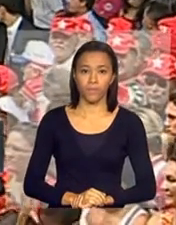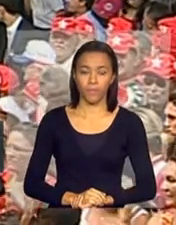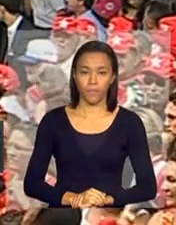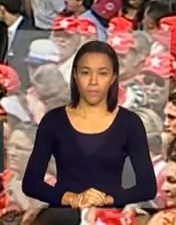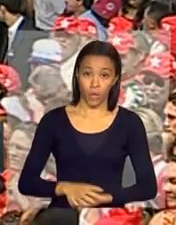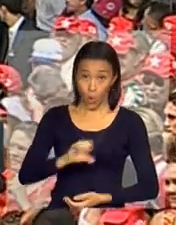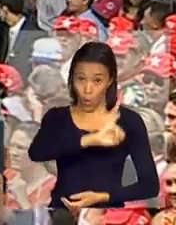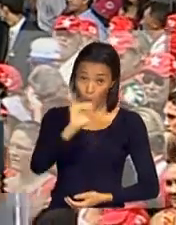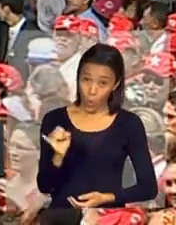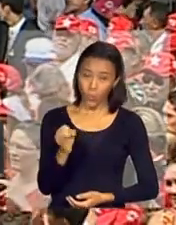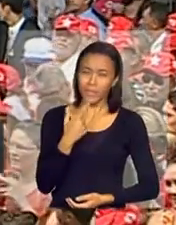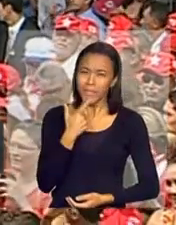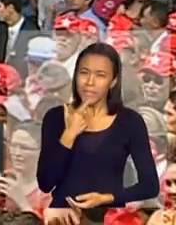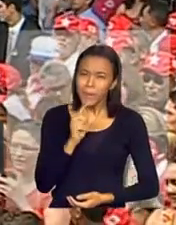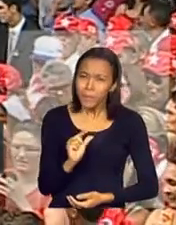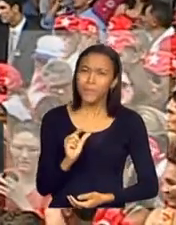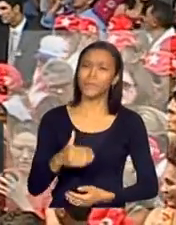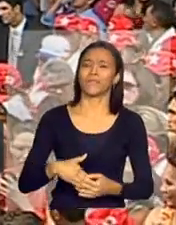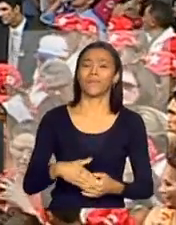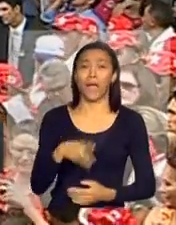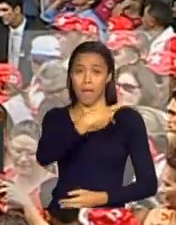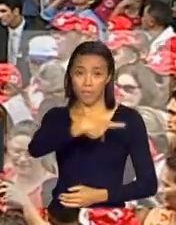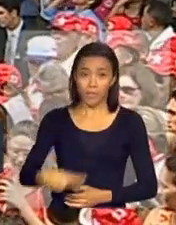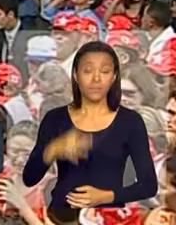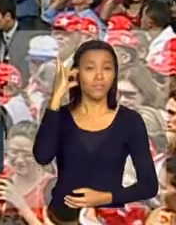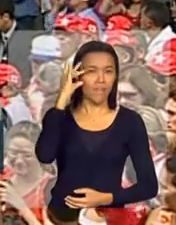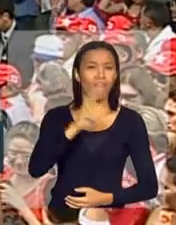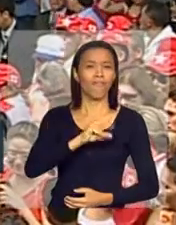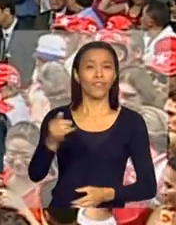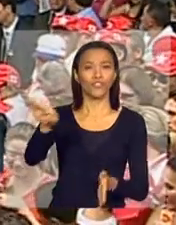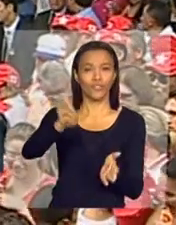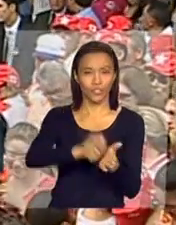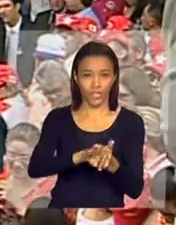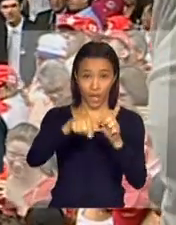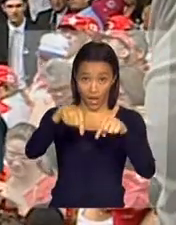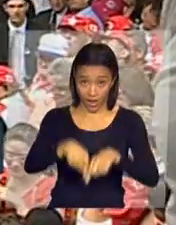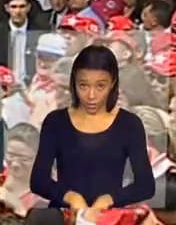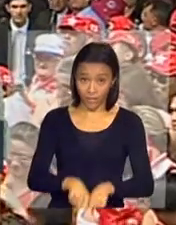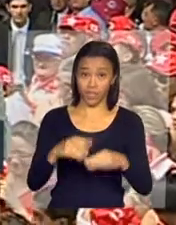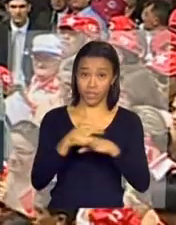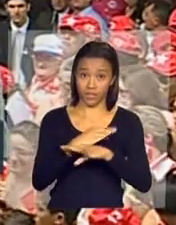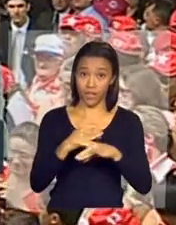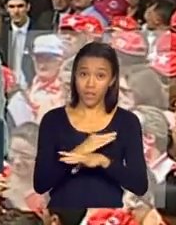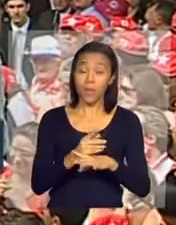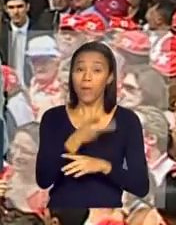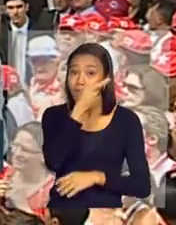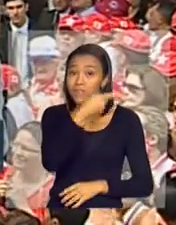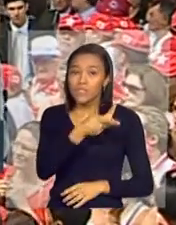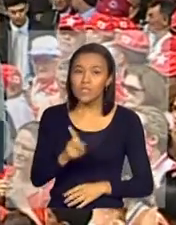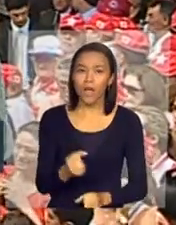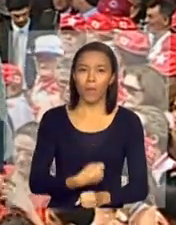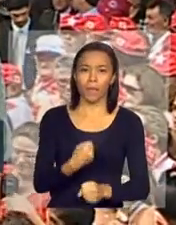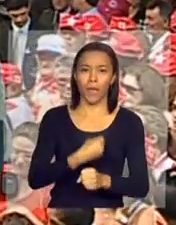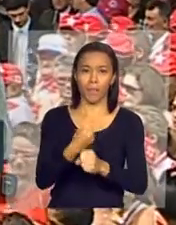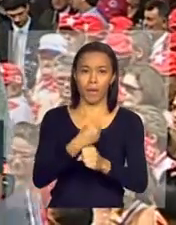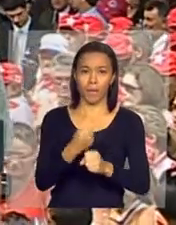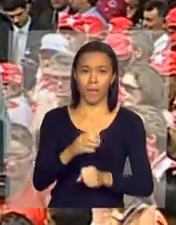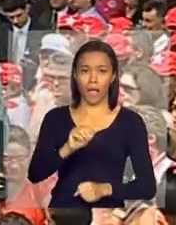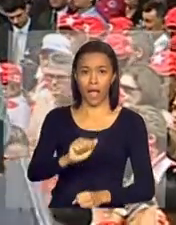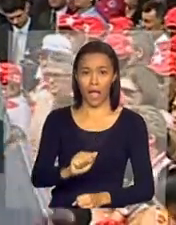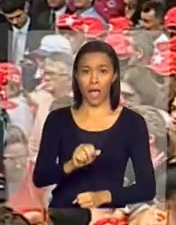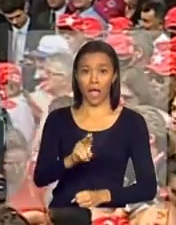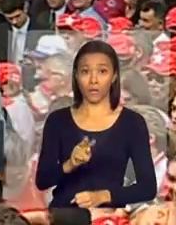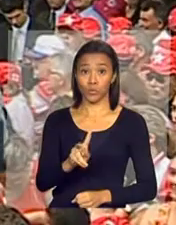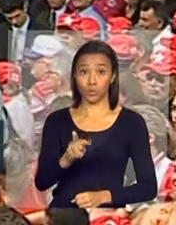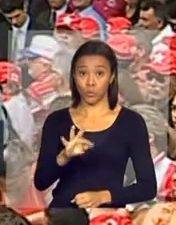Olá, Malu. Daqui a pouquinho, a presidenta Dilma Rousseff vai chegar aqui a São Julião para visitar a obra da adutora de